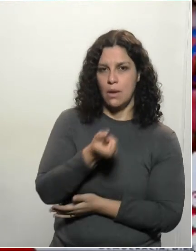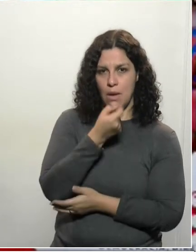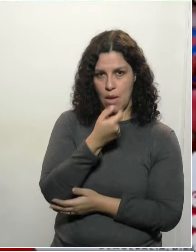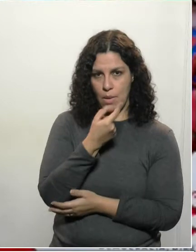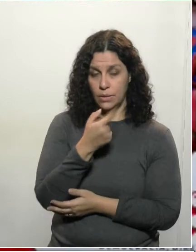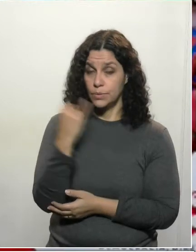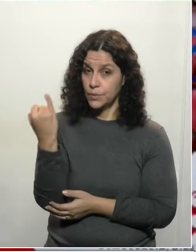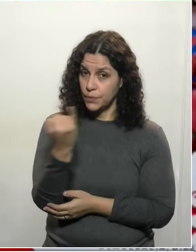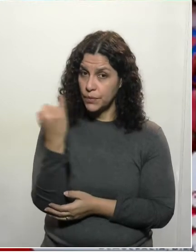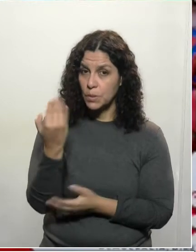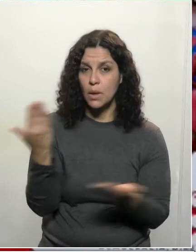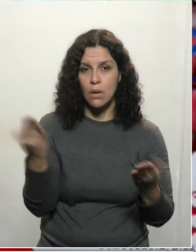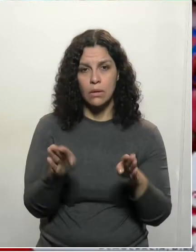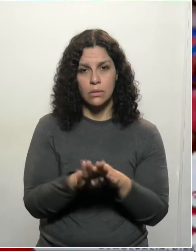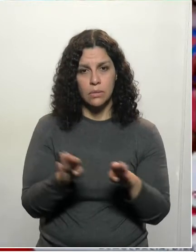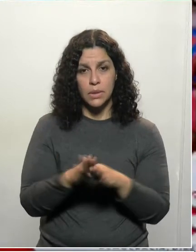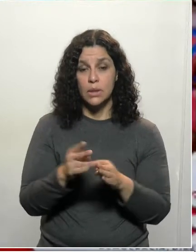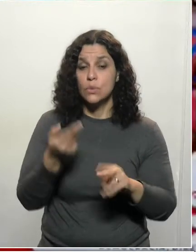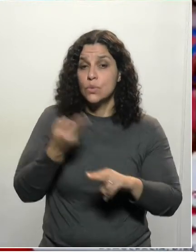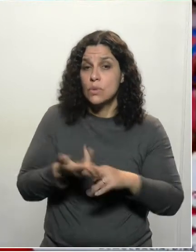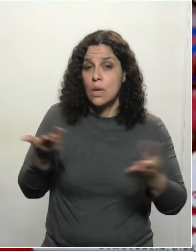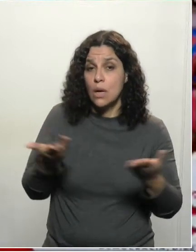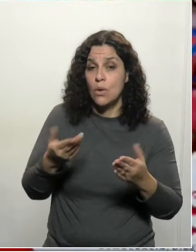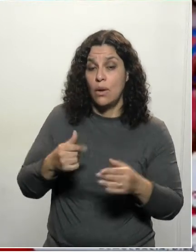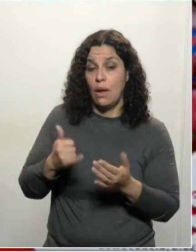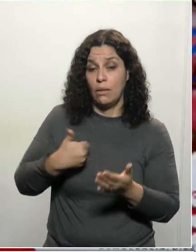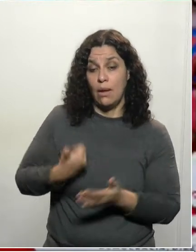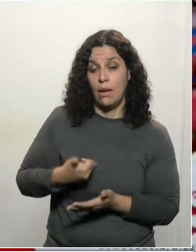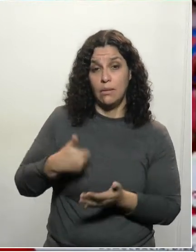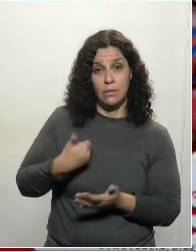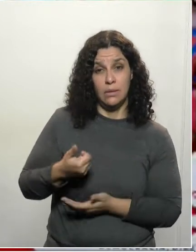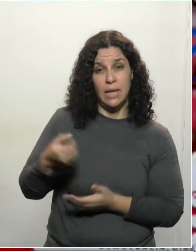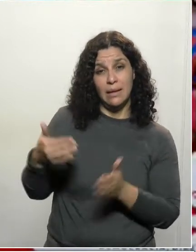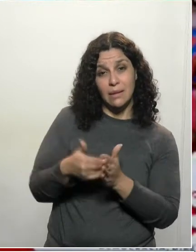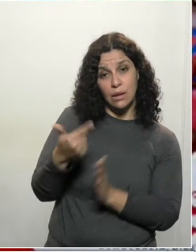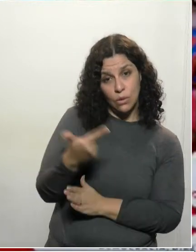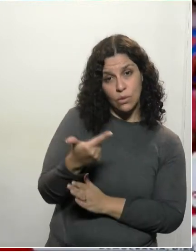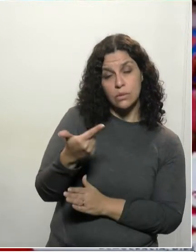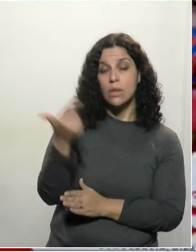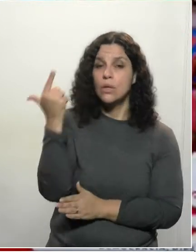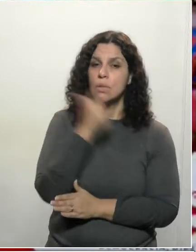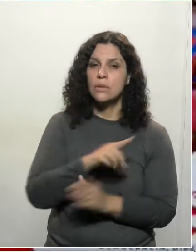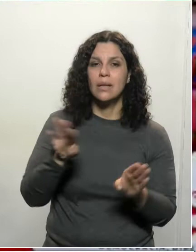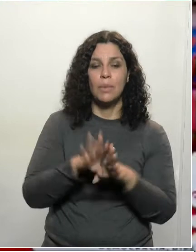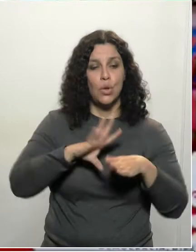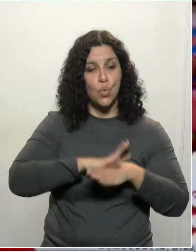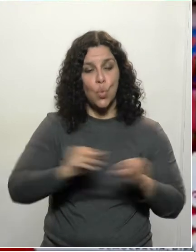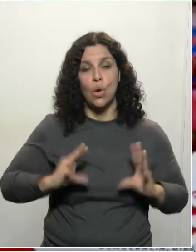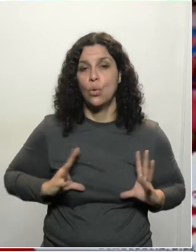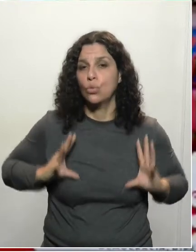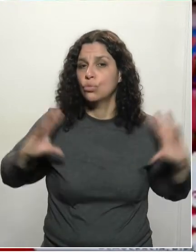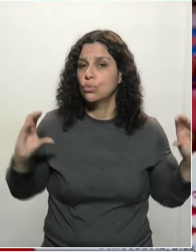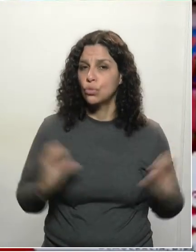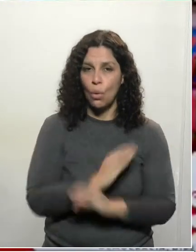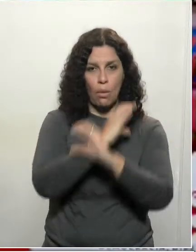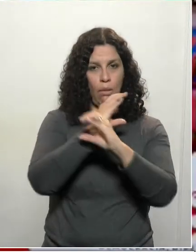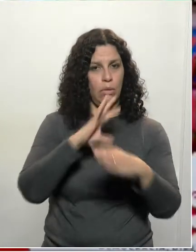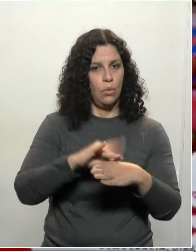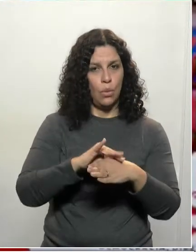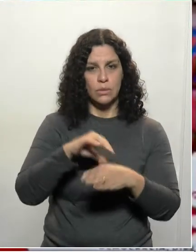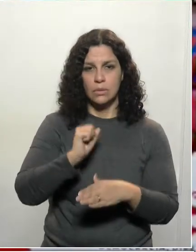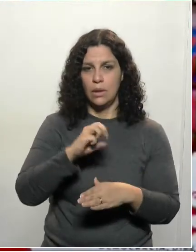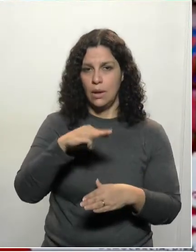medicado com a Zolgensma antes dos 2 anos, existe uma grande chance da cura da